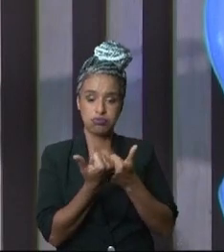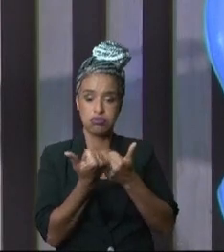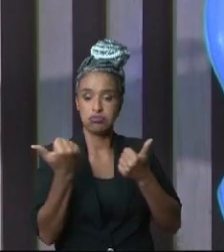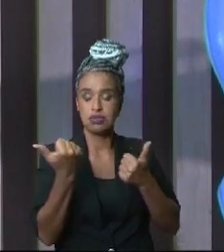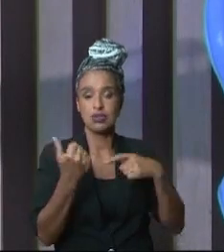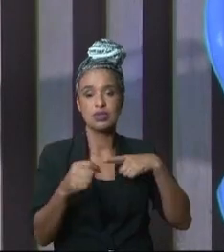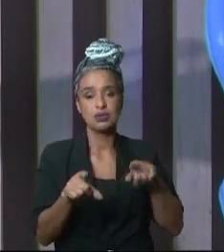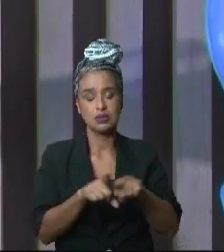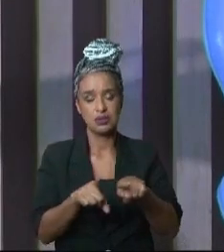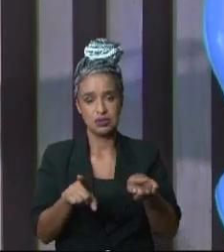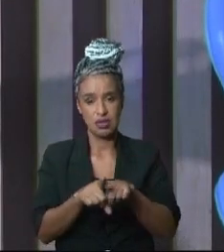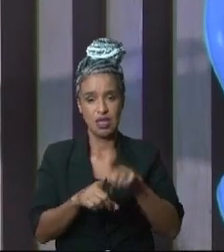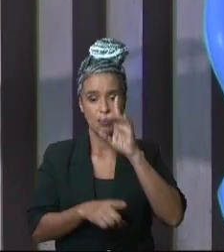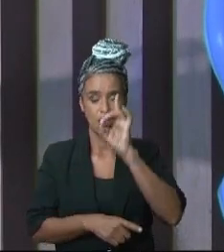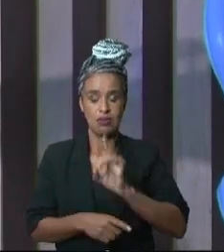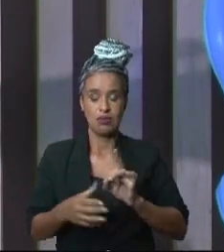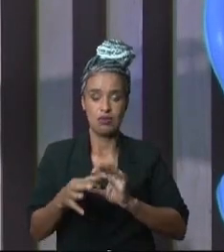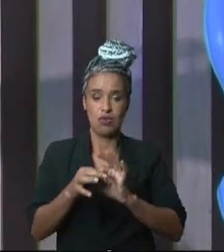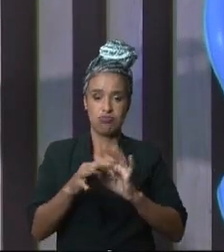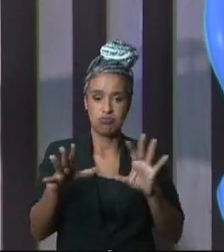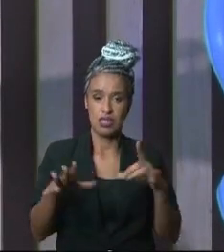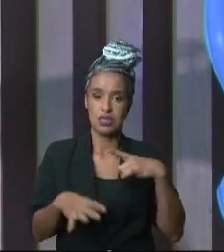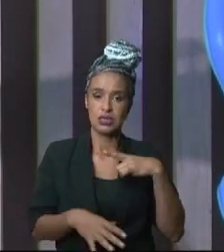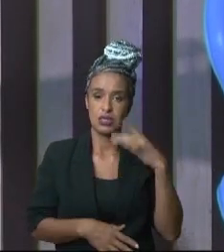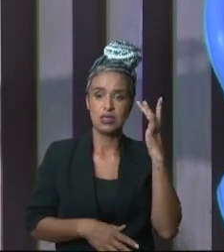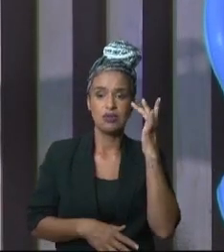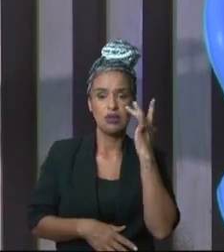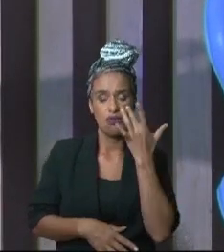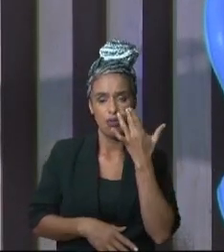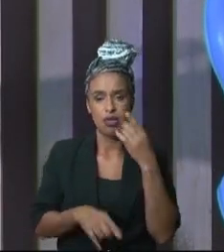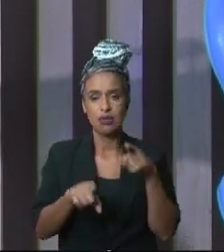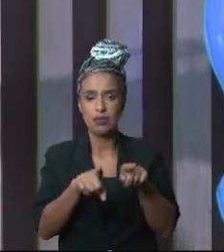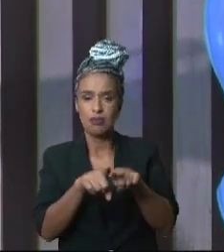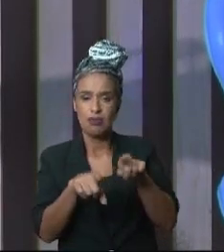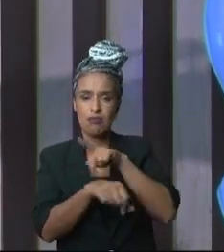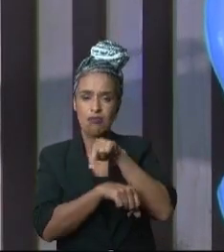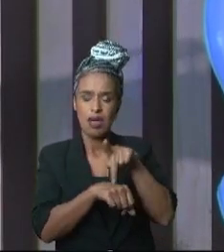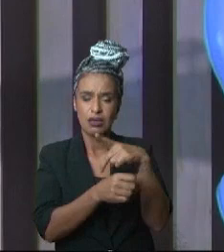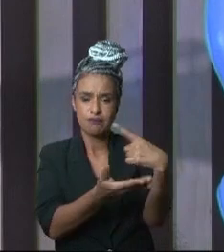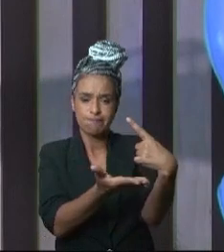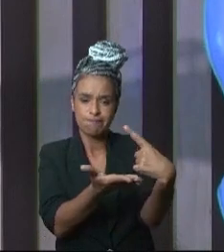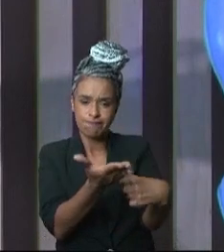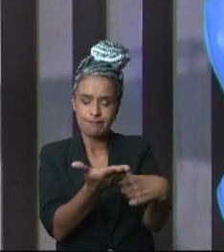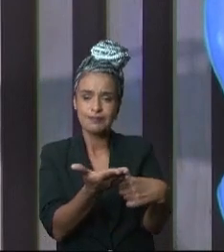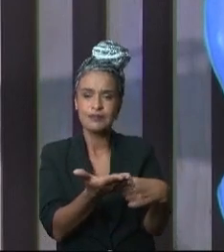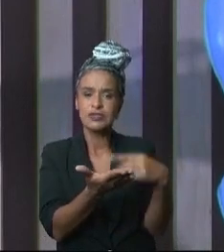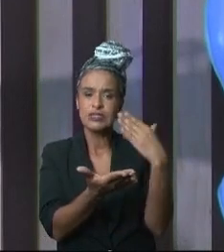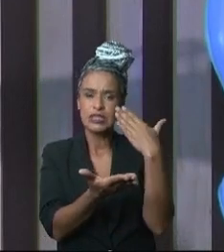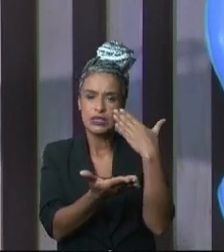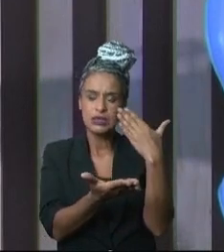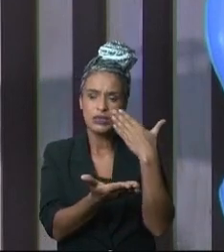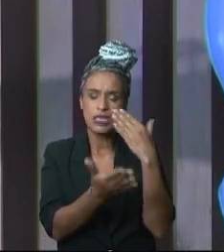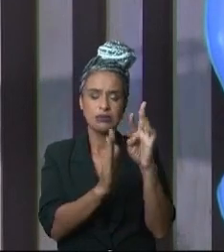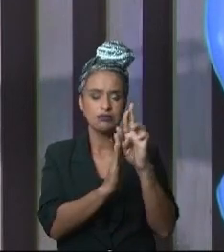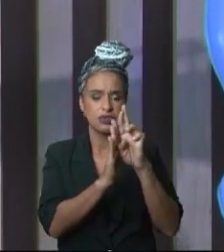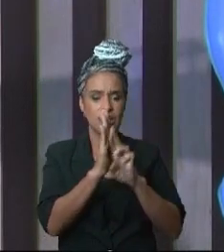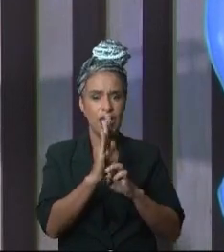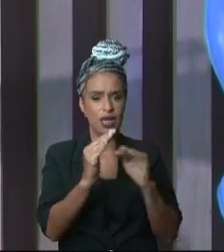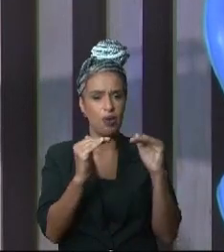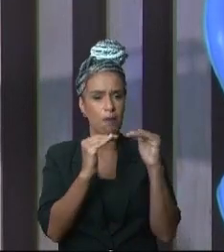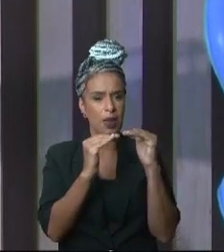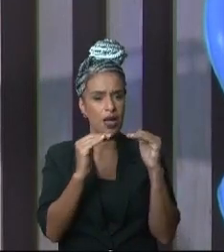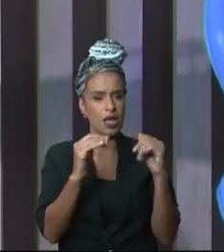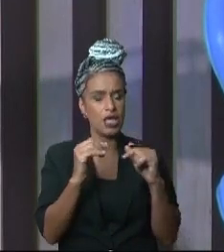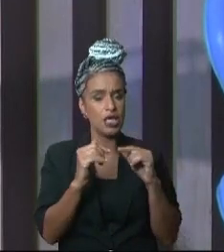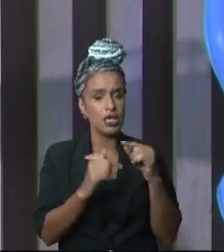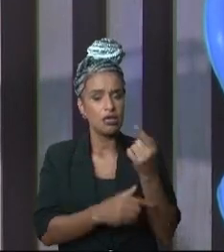que compartilham similaridade, entendimento de manter as regras, e a colaboração é muito importante